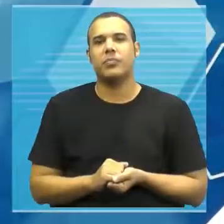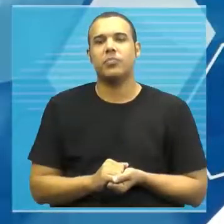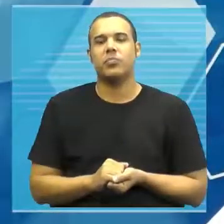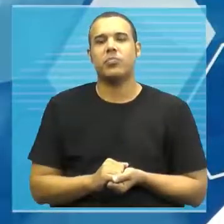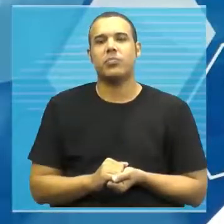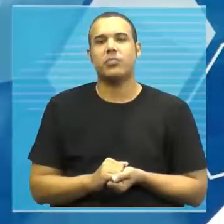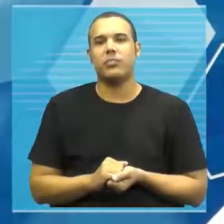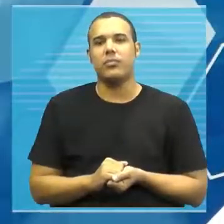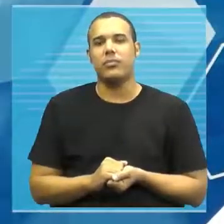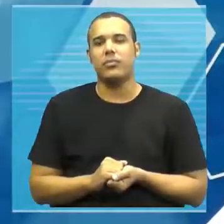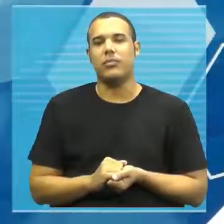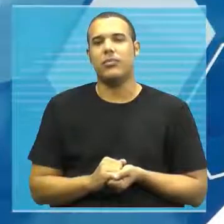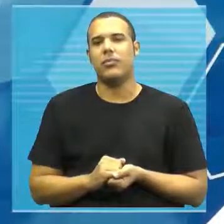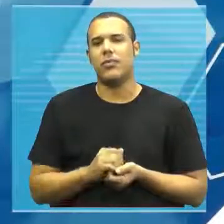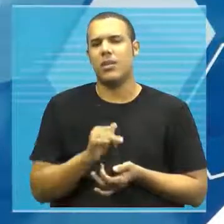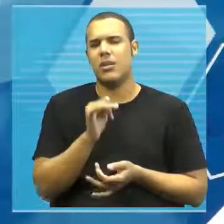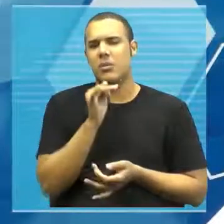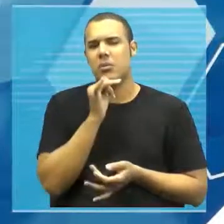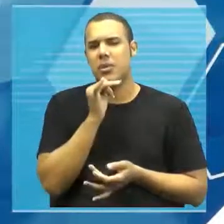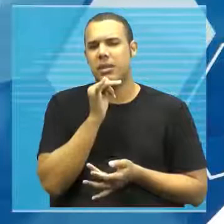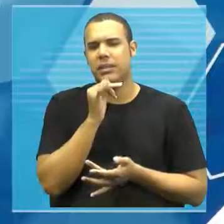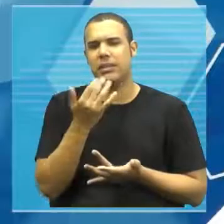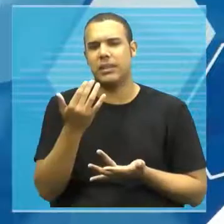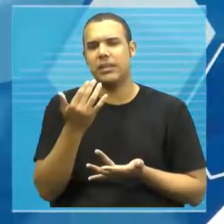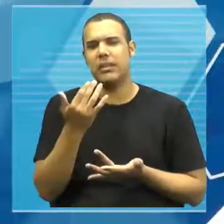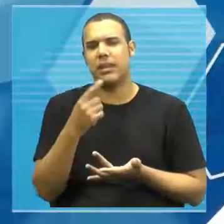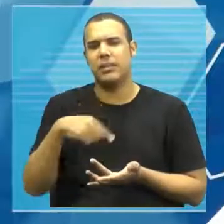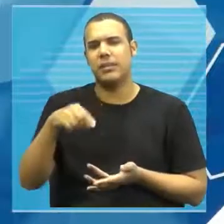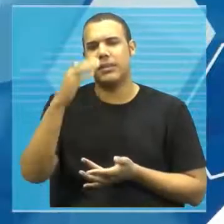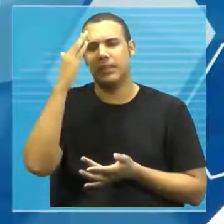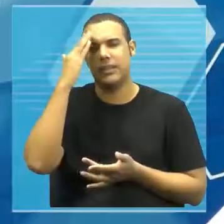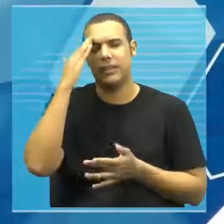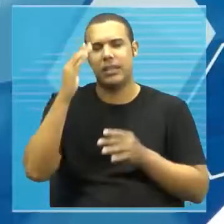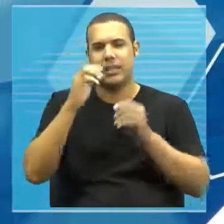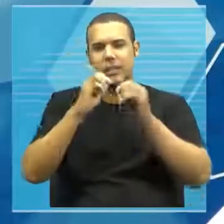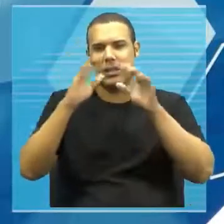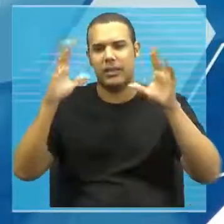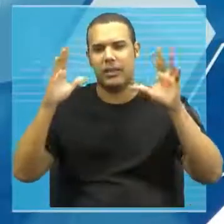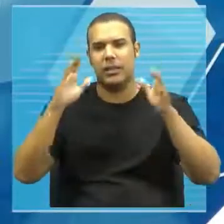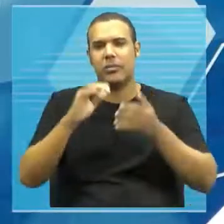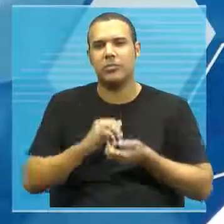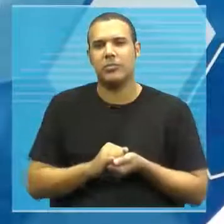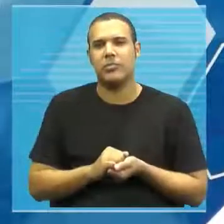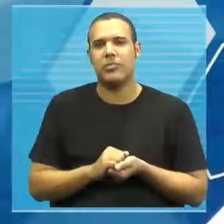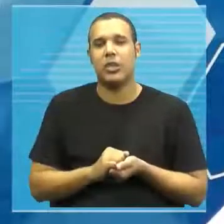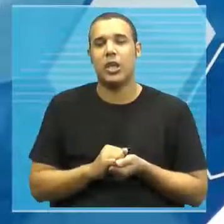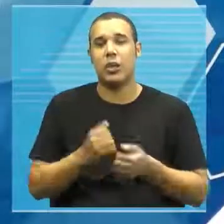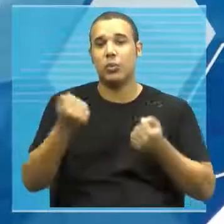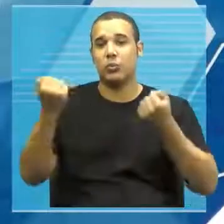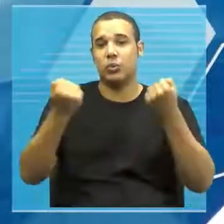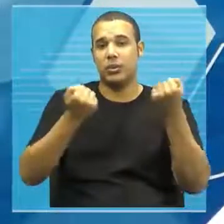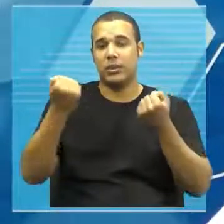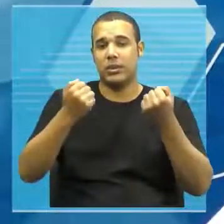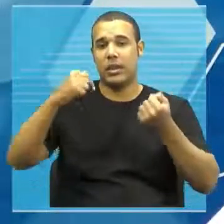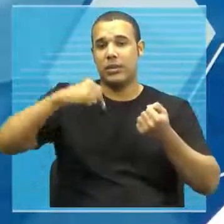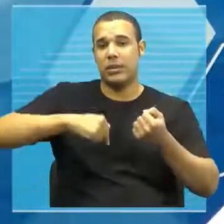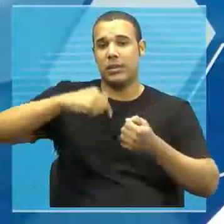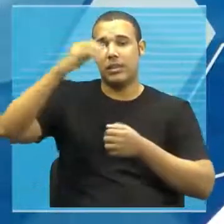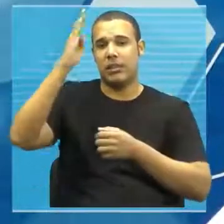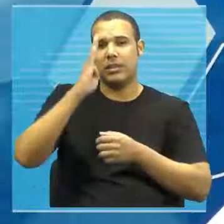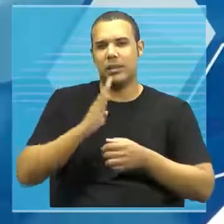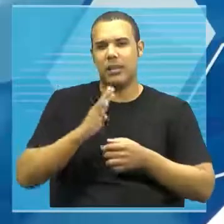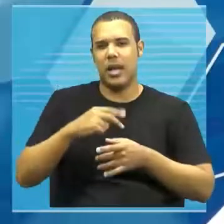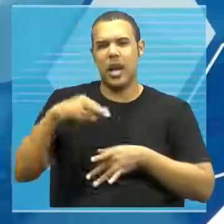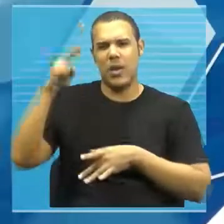melhorava vou dar um exemplo muito objetivo para ficar claro para vocês os carros brasileiros eu